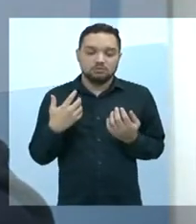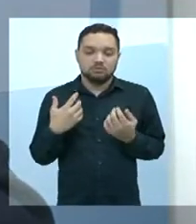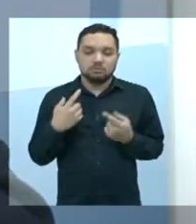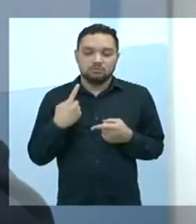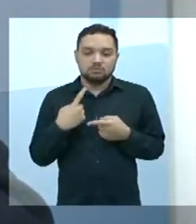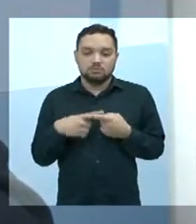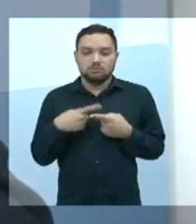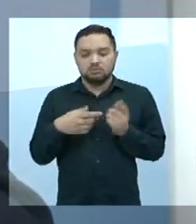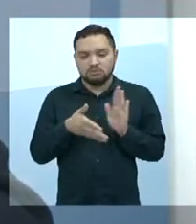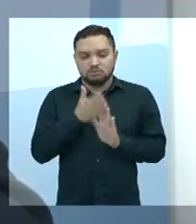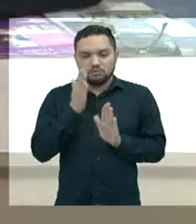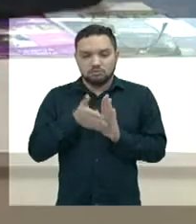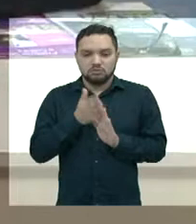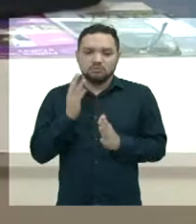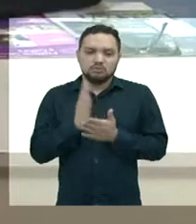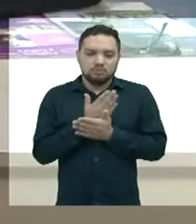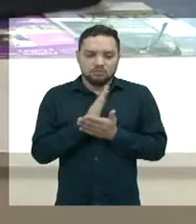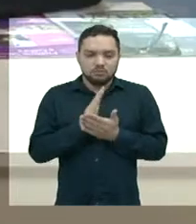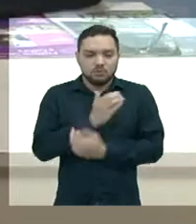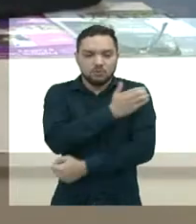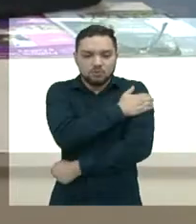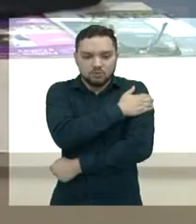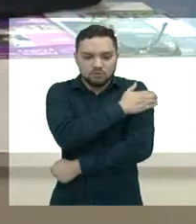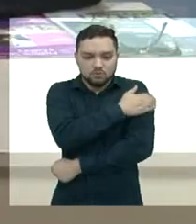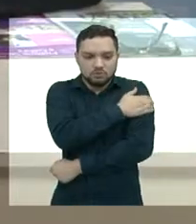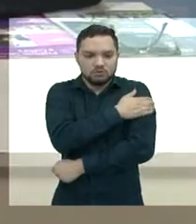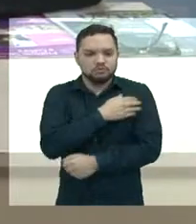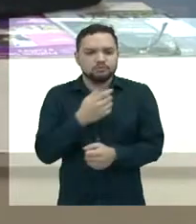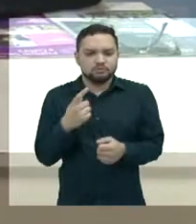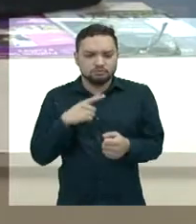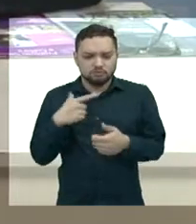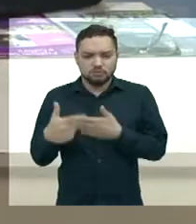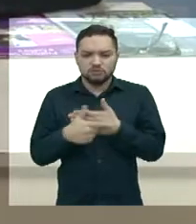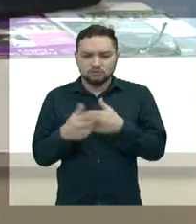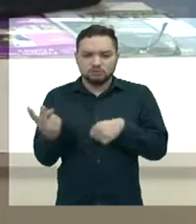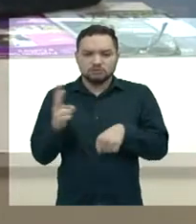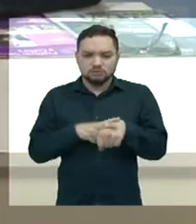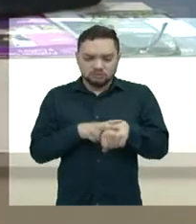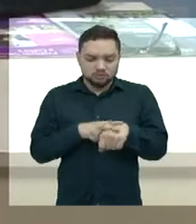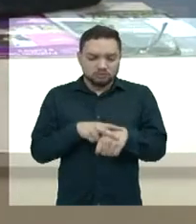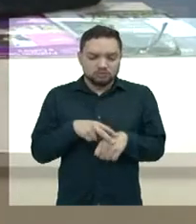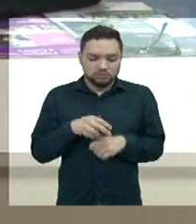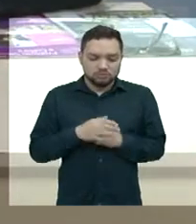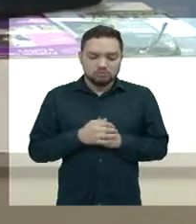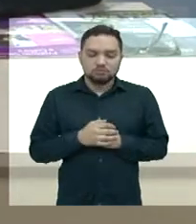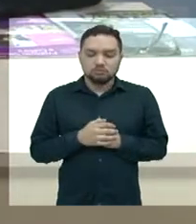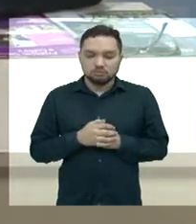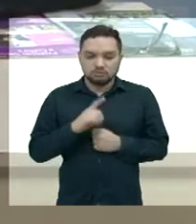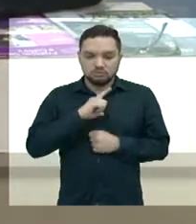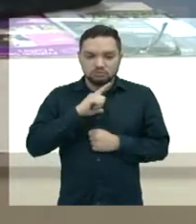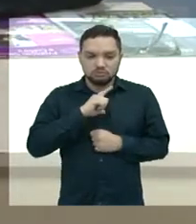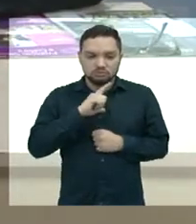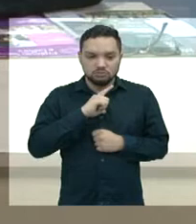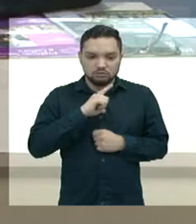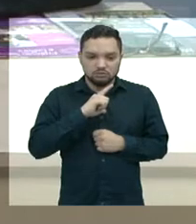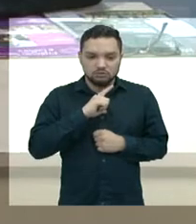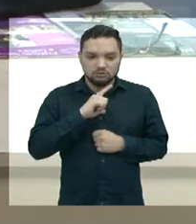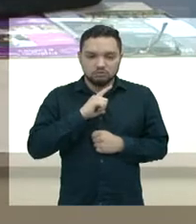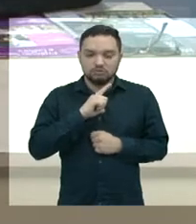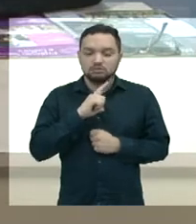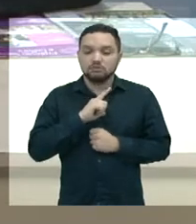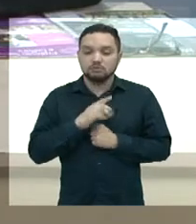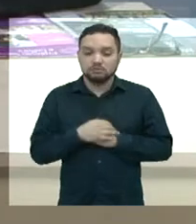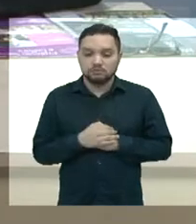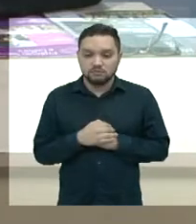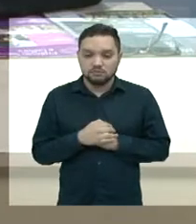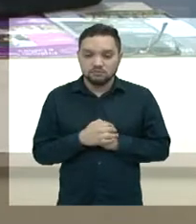viajando. Inclusive, então, tem guardas municipais que exercem também a função, né, de agentes de tráfego, né? Sim, então, se estende a outra categoria. Se